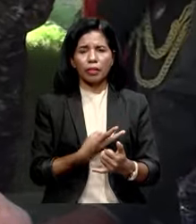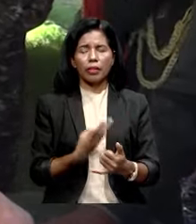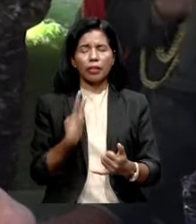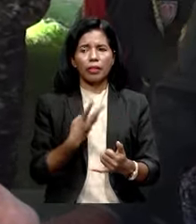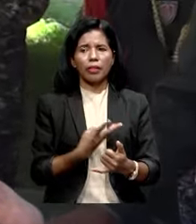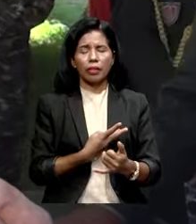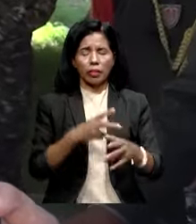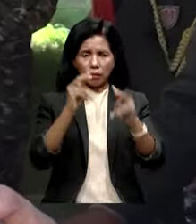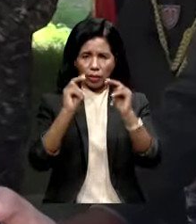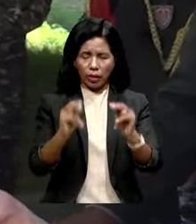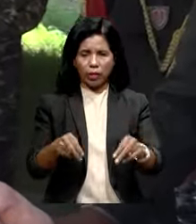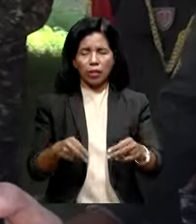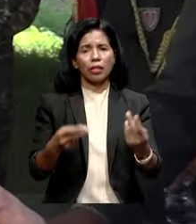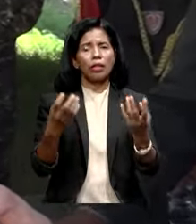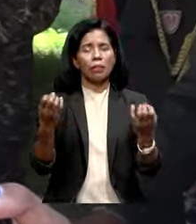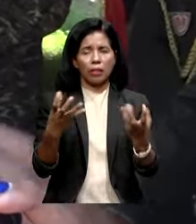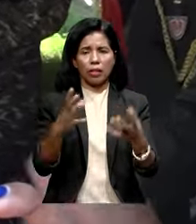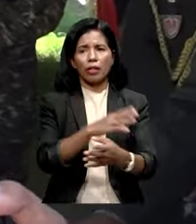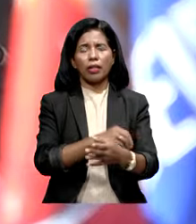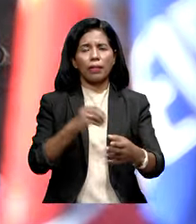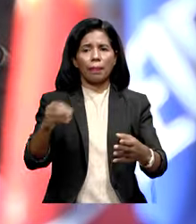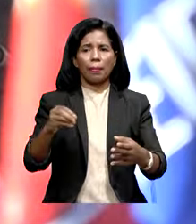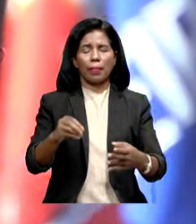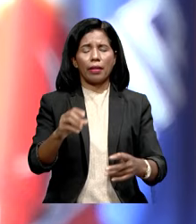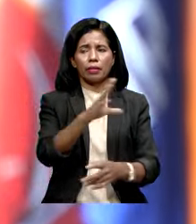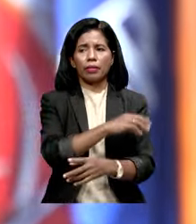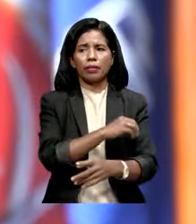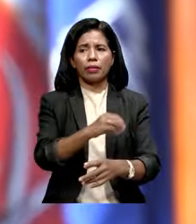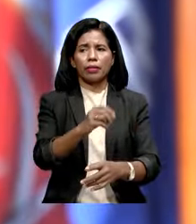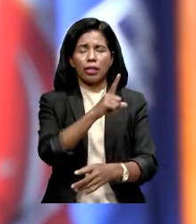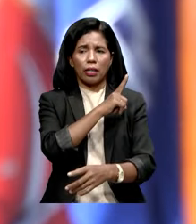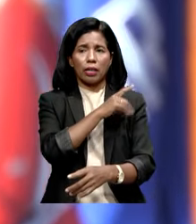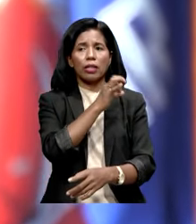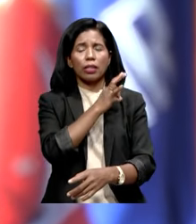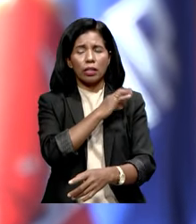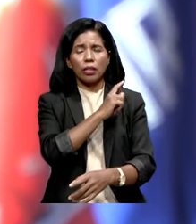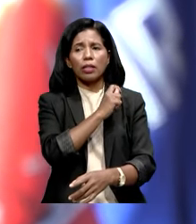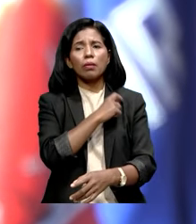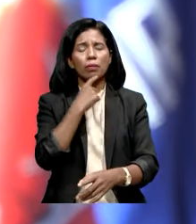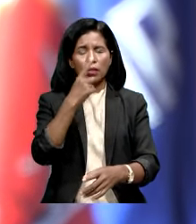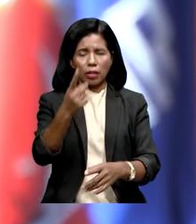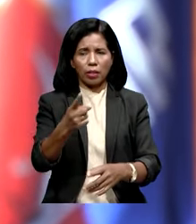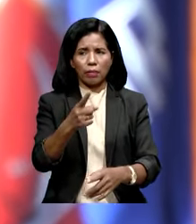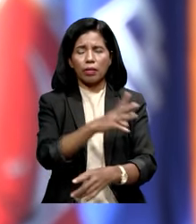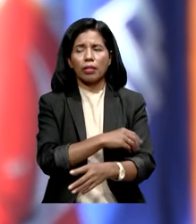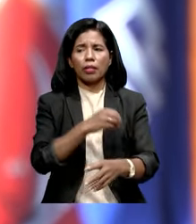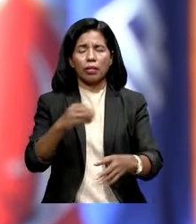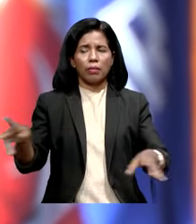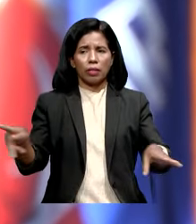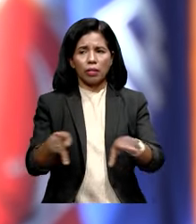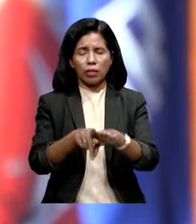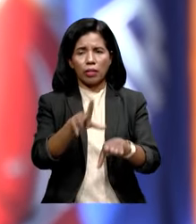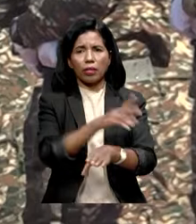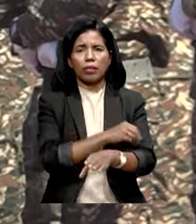sei precisa para que lutam. No Nemos, tenente-general reformado Leriana Timor apela a geração Fonsira Nebehola parte e a Força de